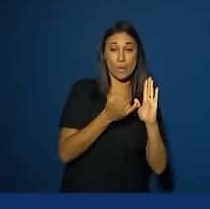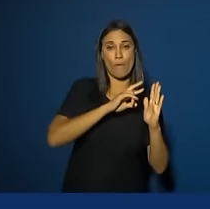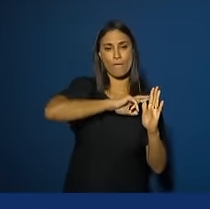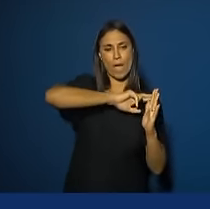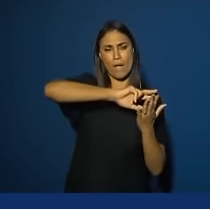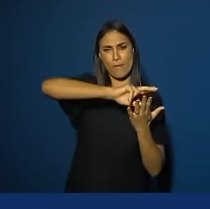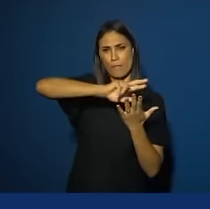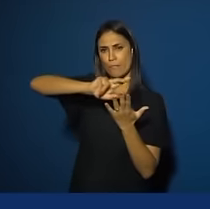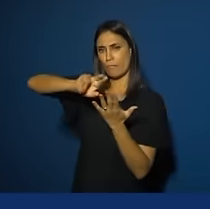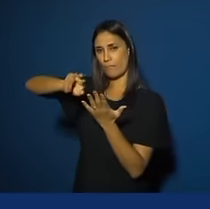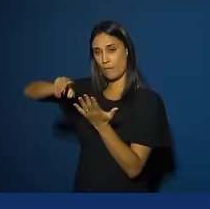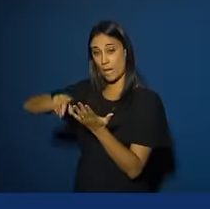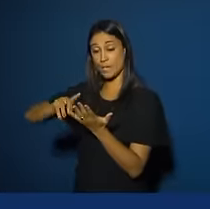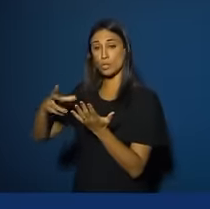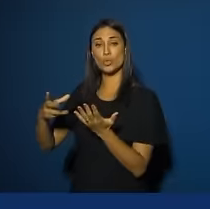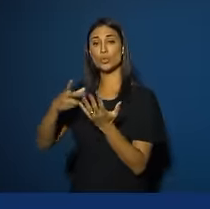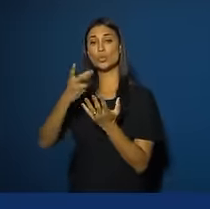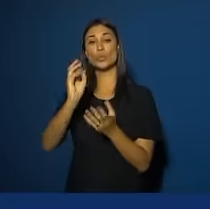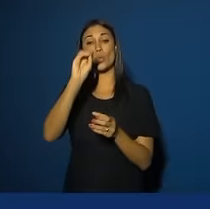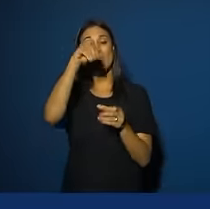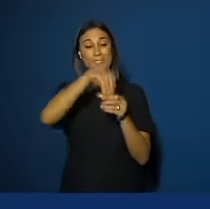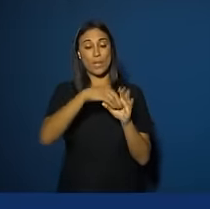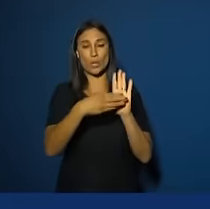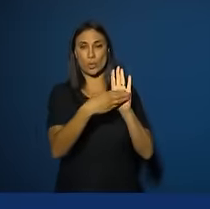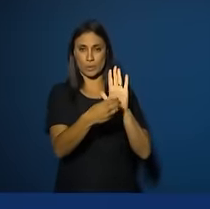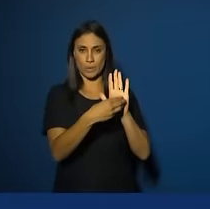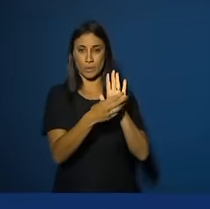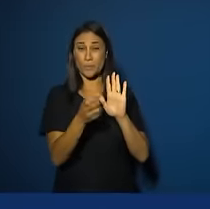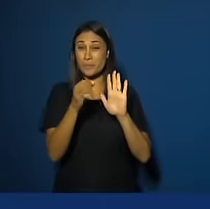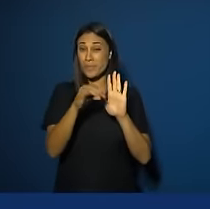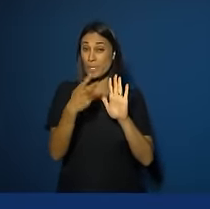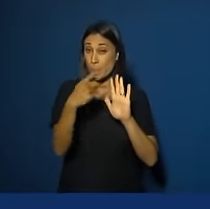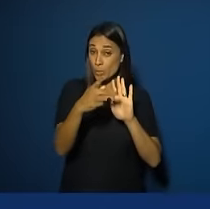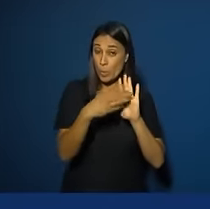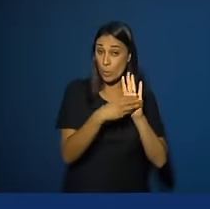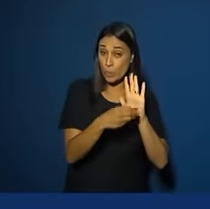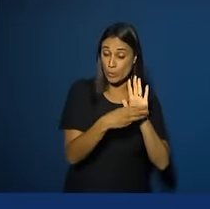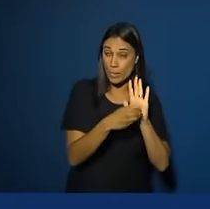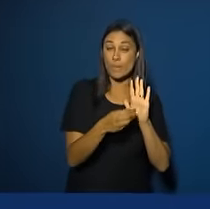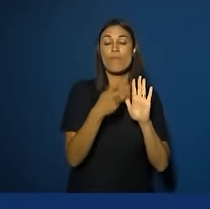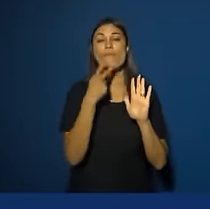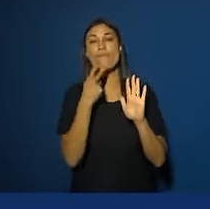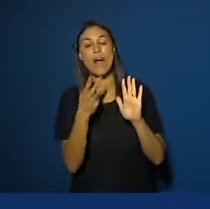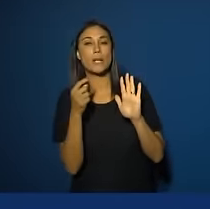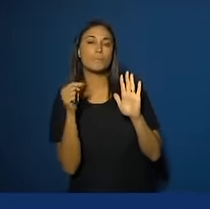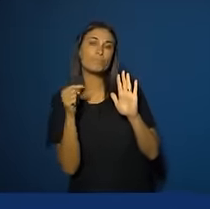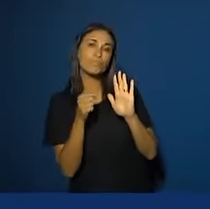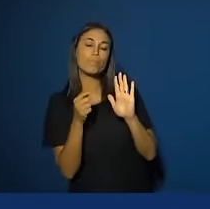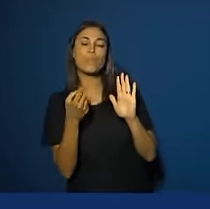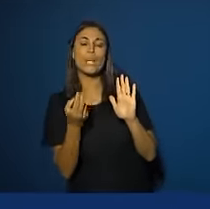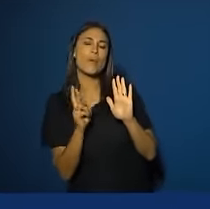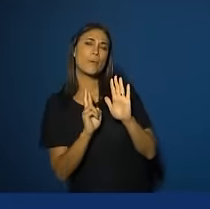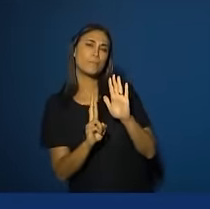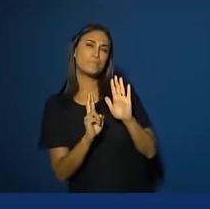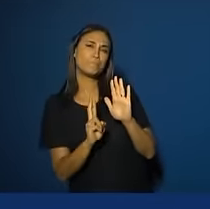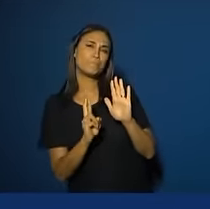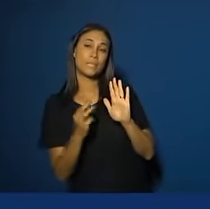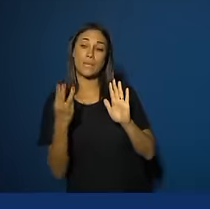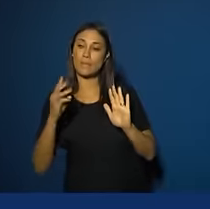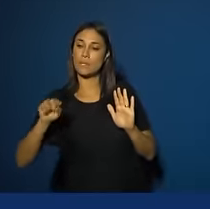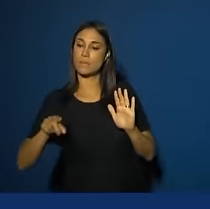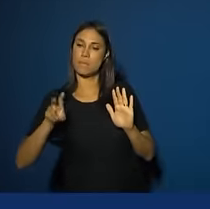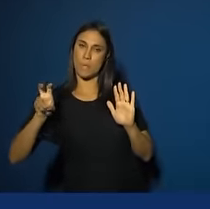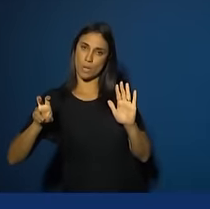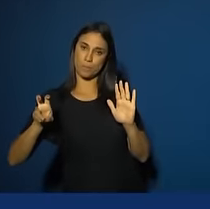várias outras coisas e taca tudo isso dentro do modelo. Se o teu modelo diz que, com as expectativas em